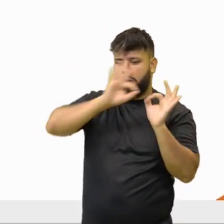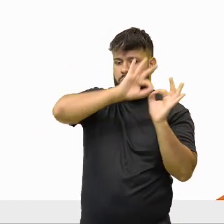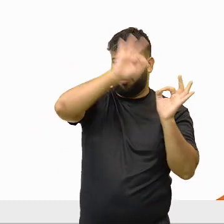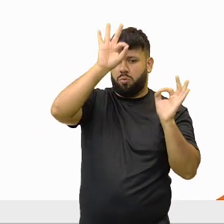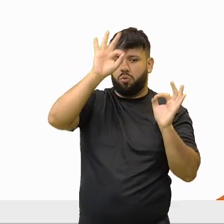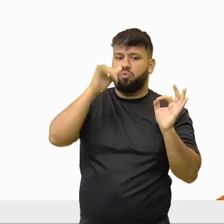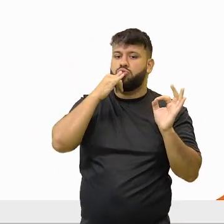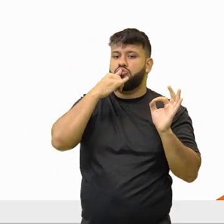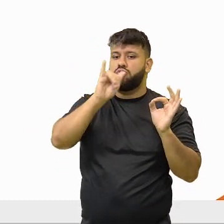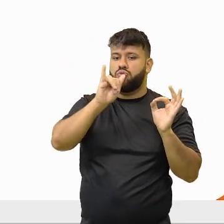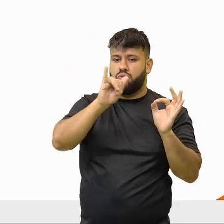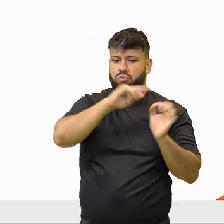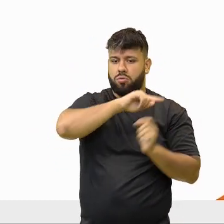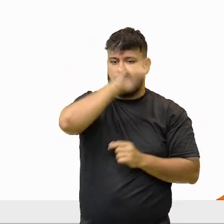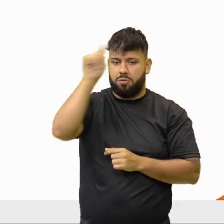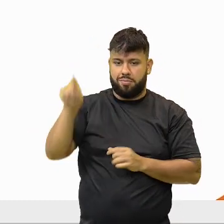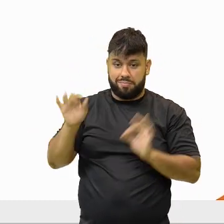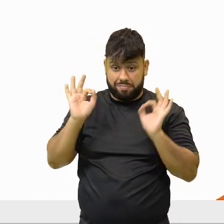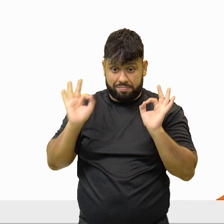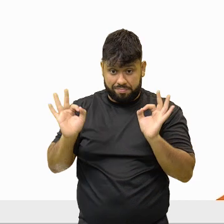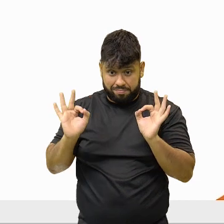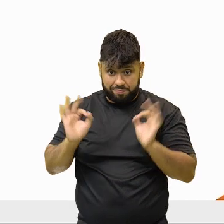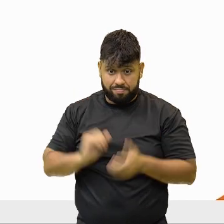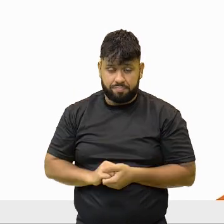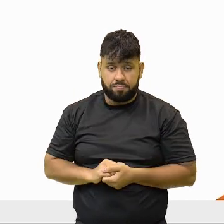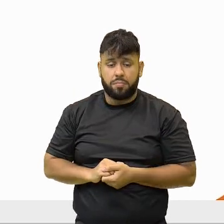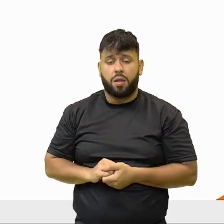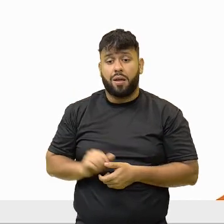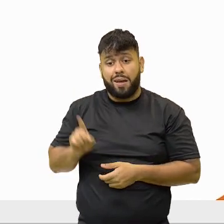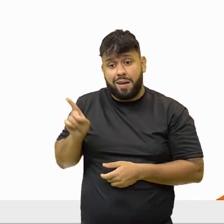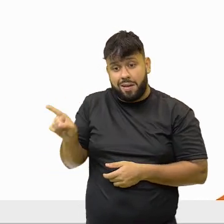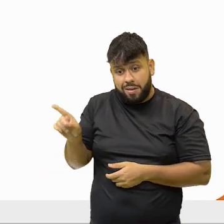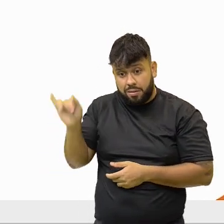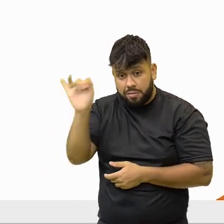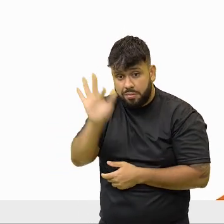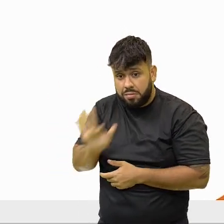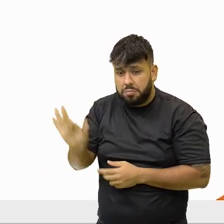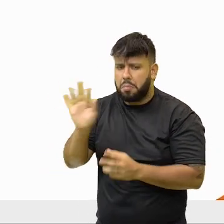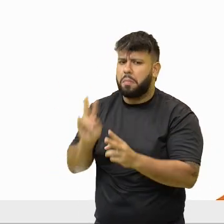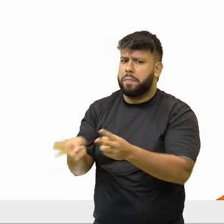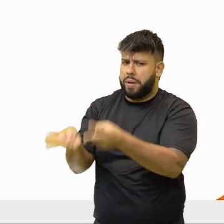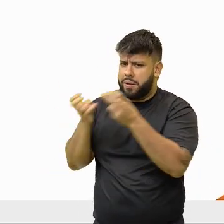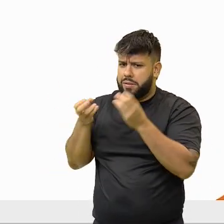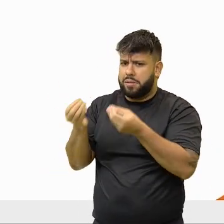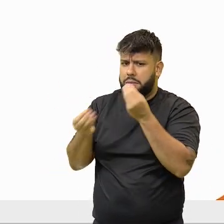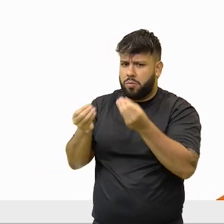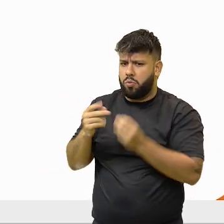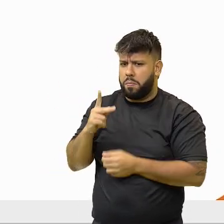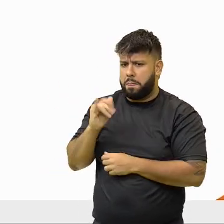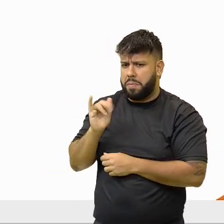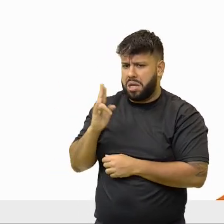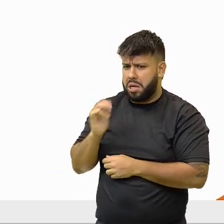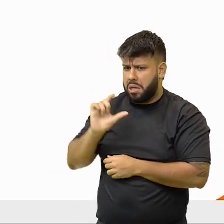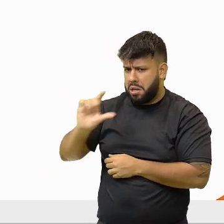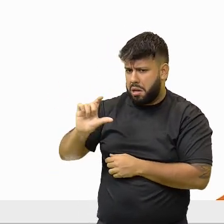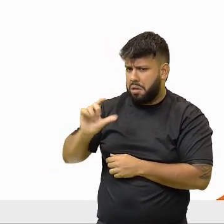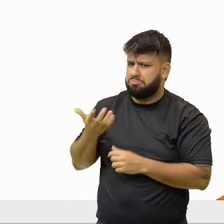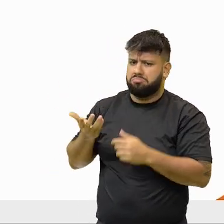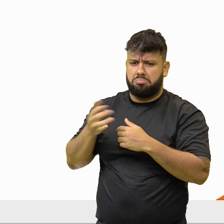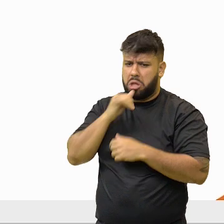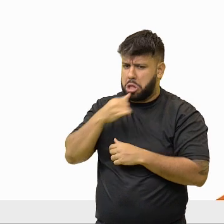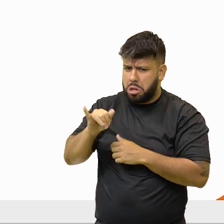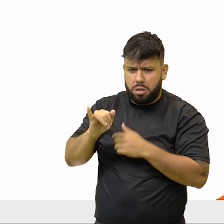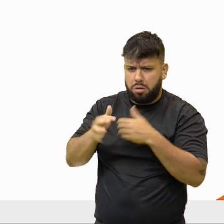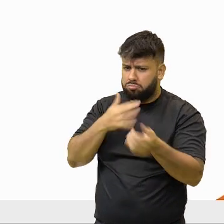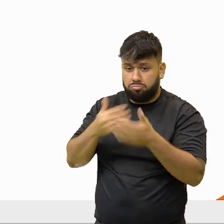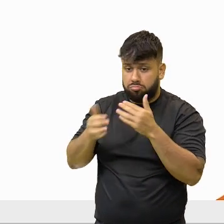Essa é a questão. O que eu quero que vocês enxerguem nessa figura? Que em função da ligação com a pilha, com a bateria, com algum elemento